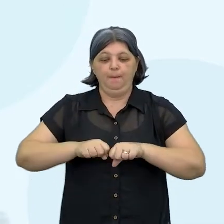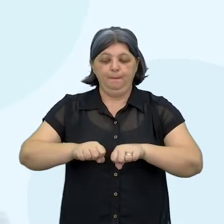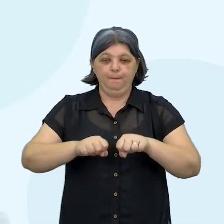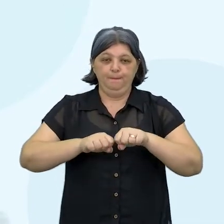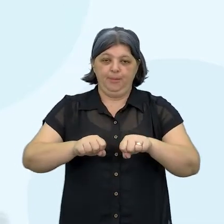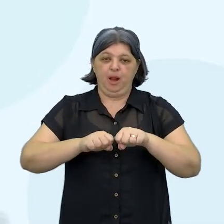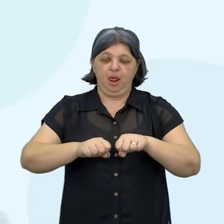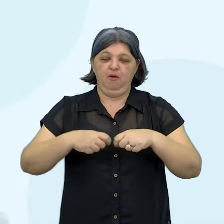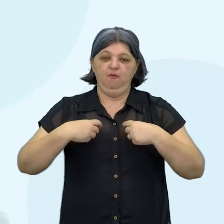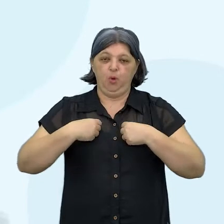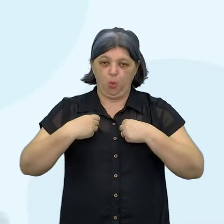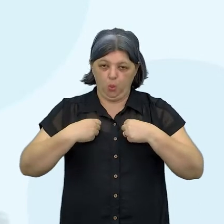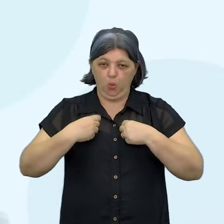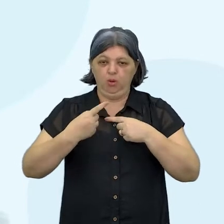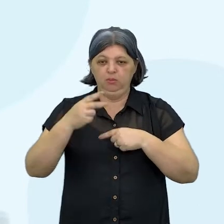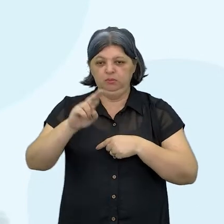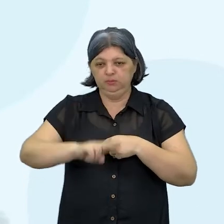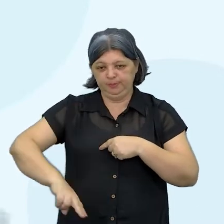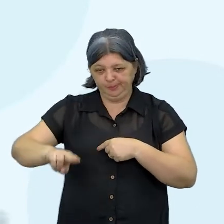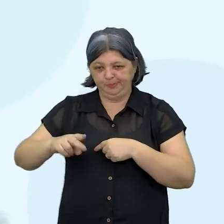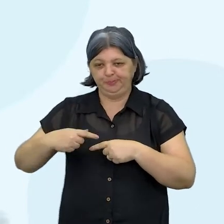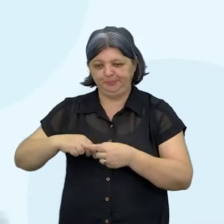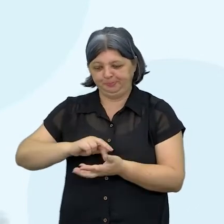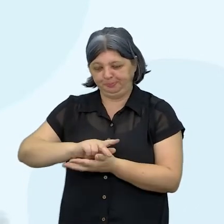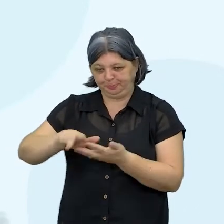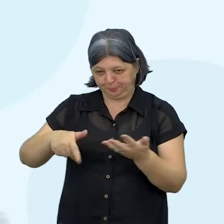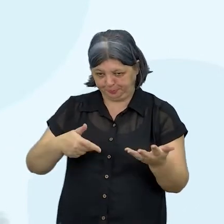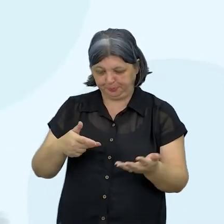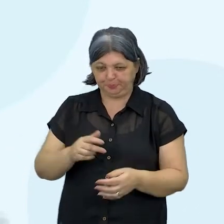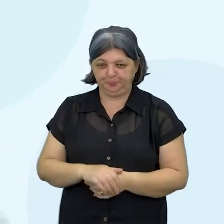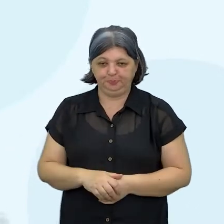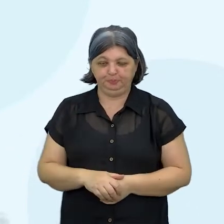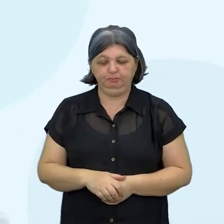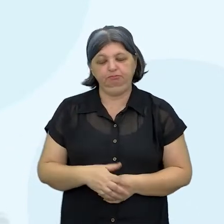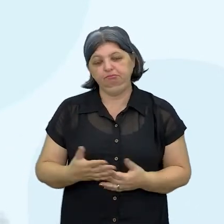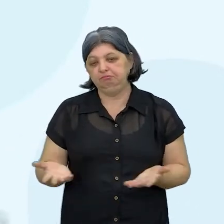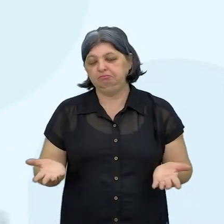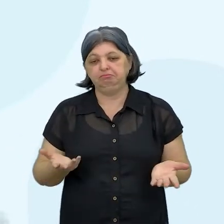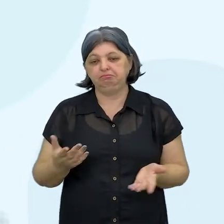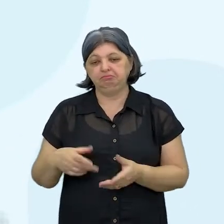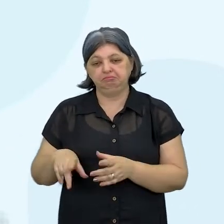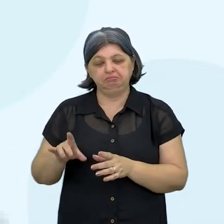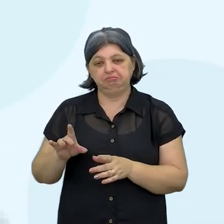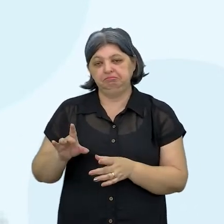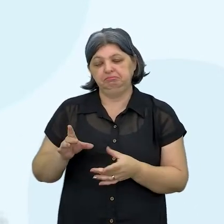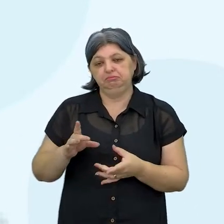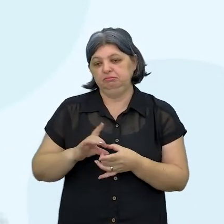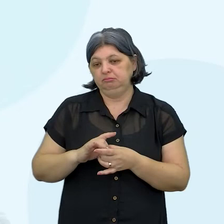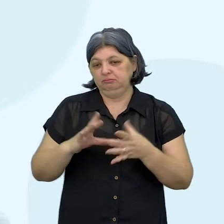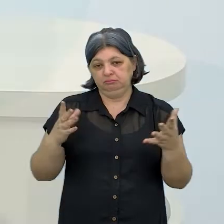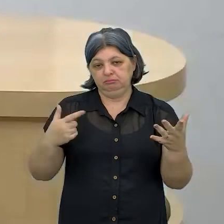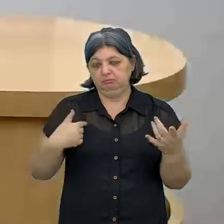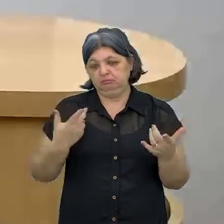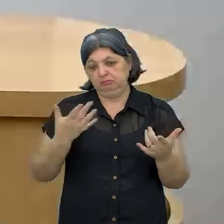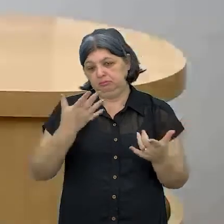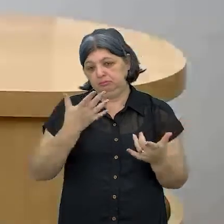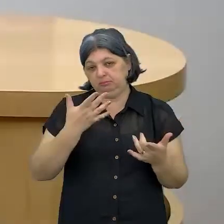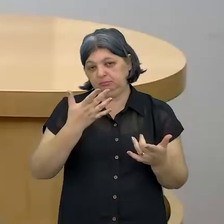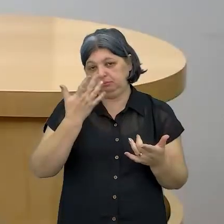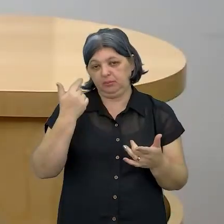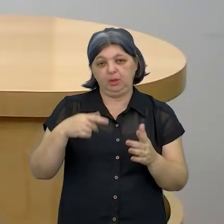esse espaço multiuso que eu deixei aqui para caso alguém queira colocar